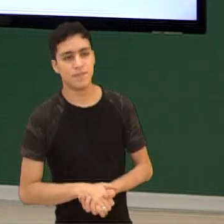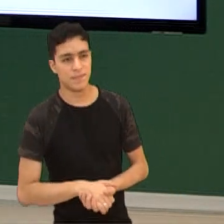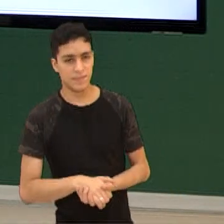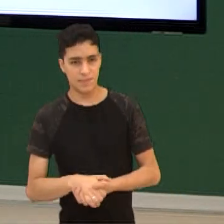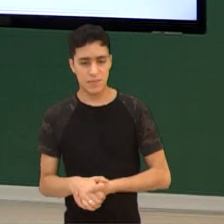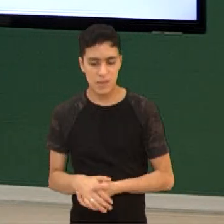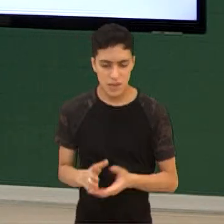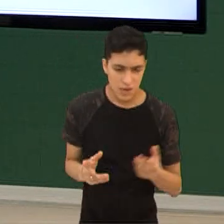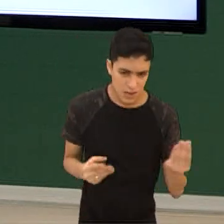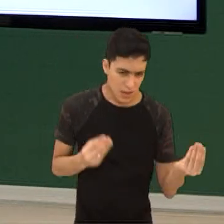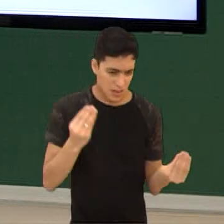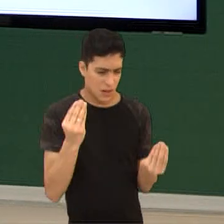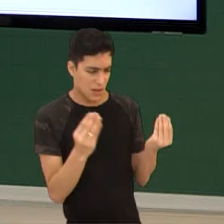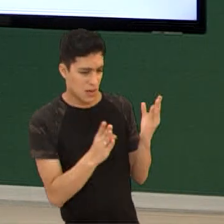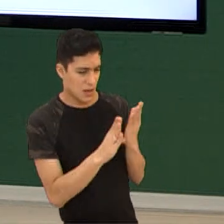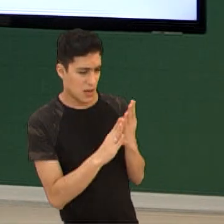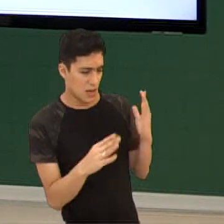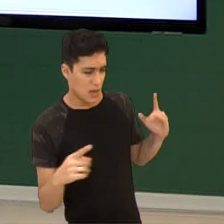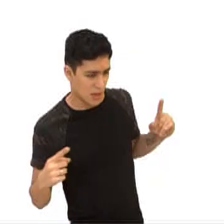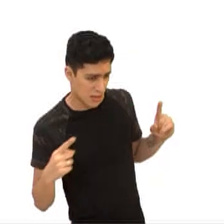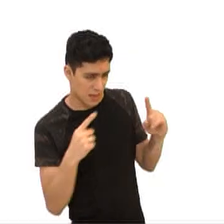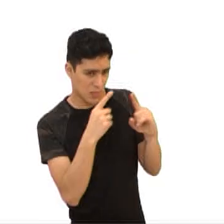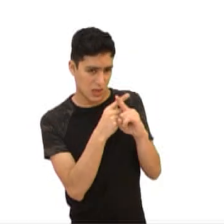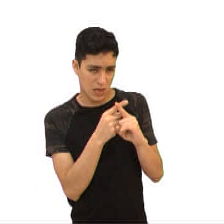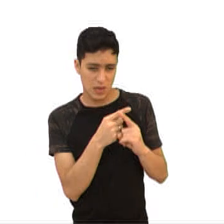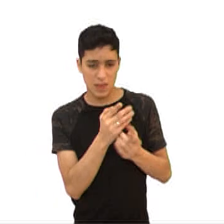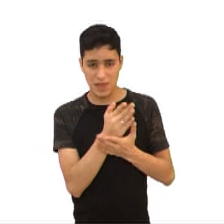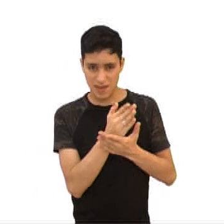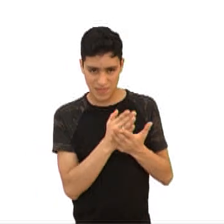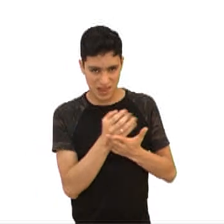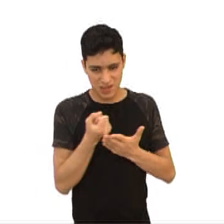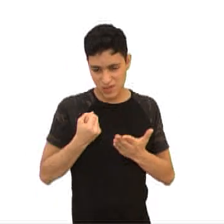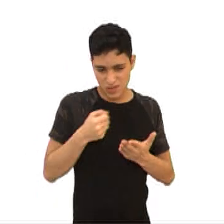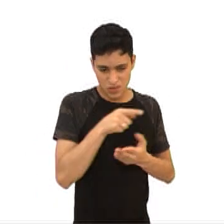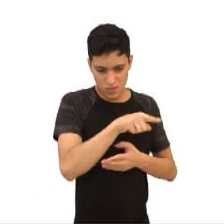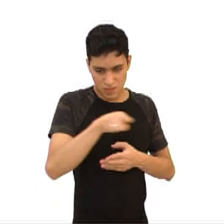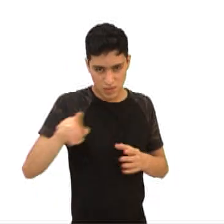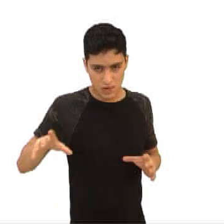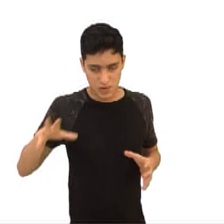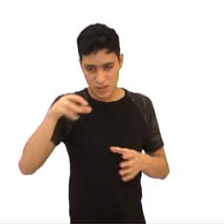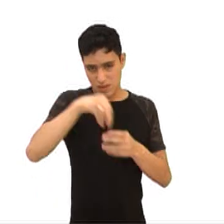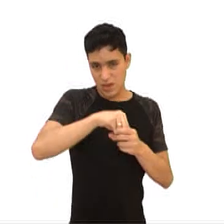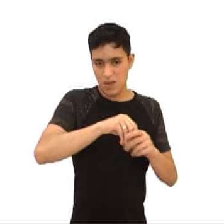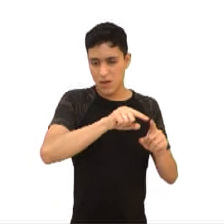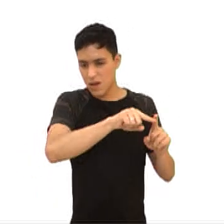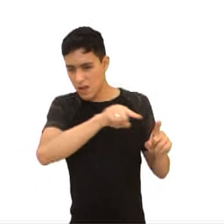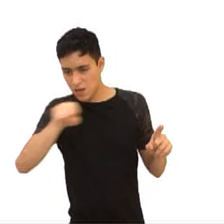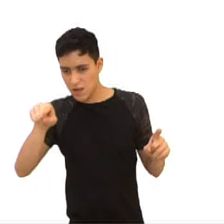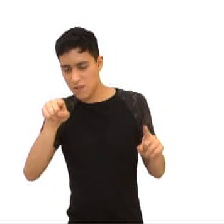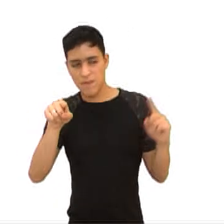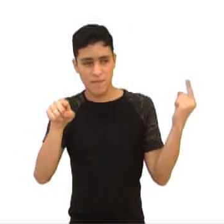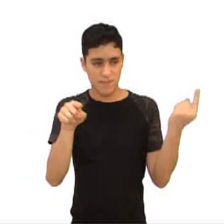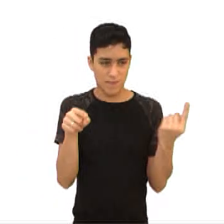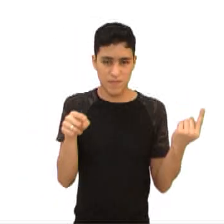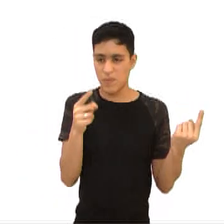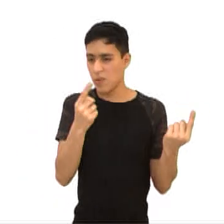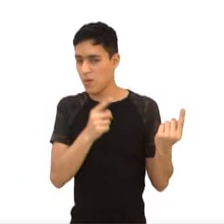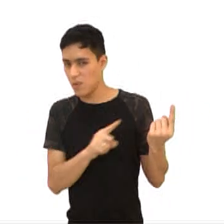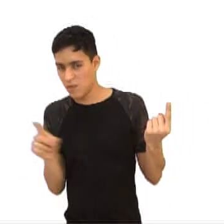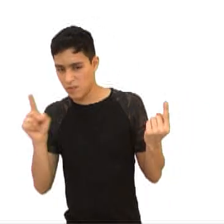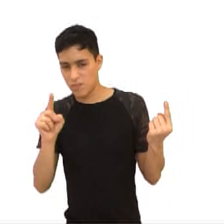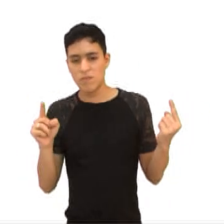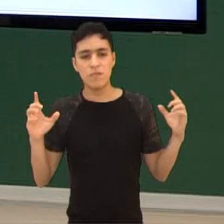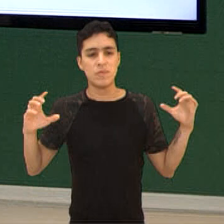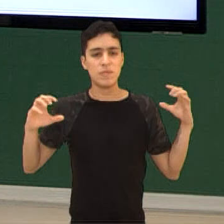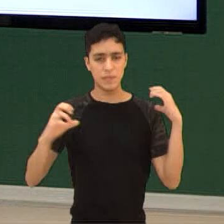É dada pela multiplicação da metade do seu número de termos pela soma do primeiro com o último